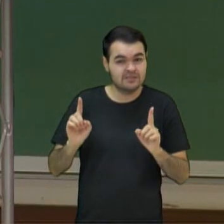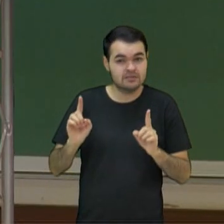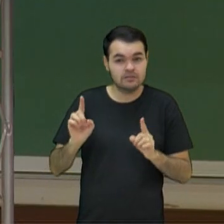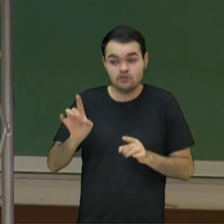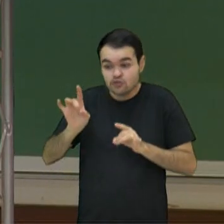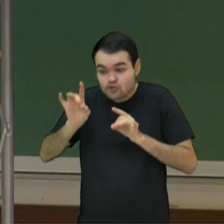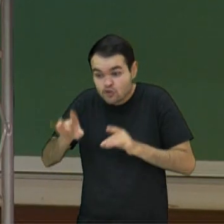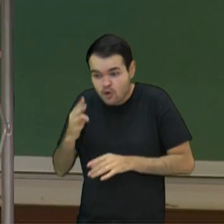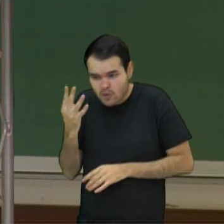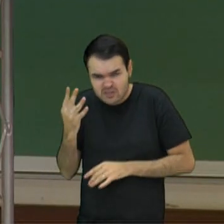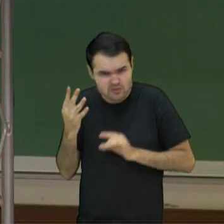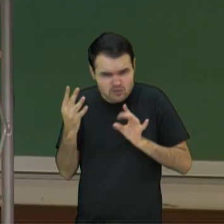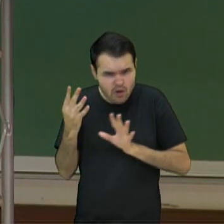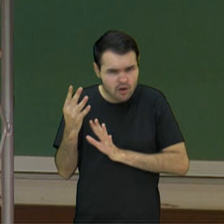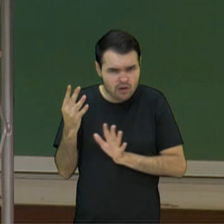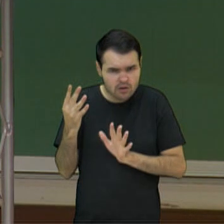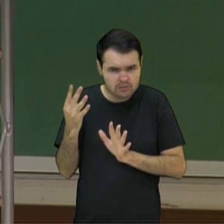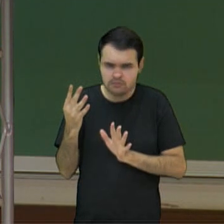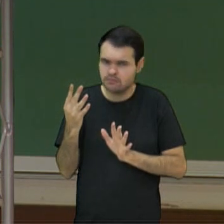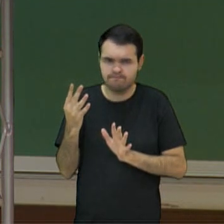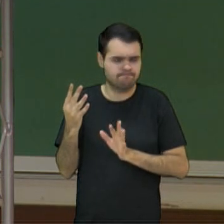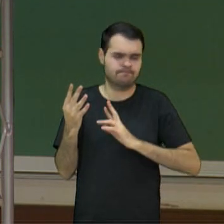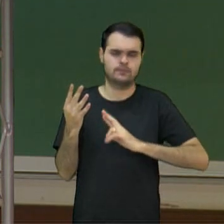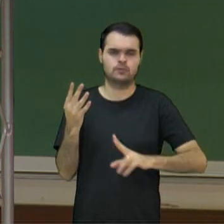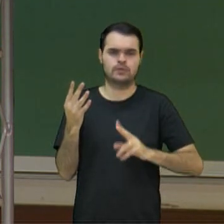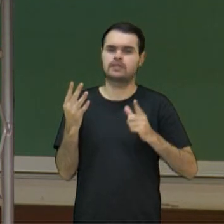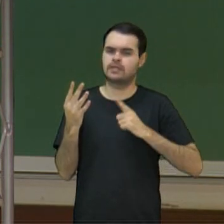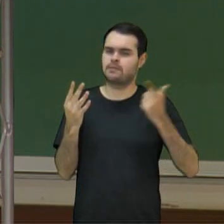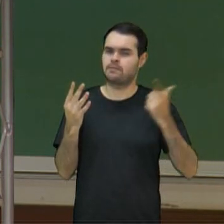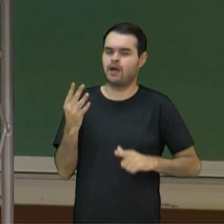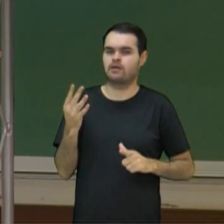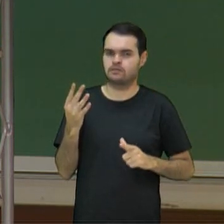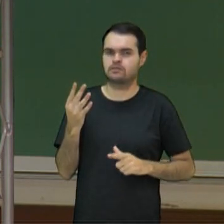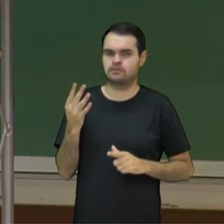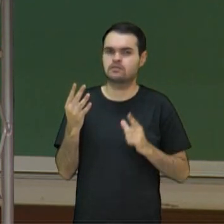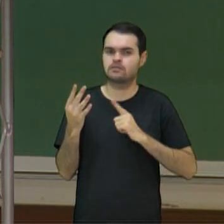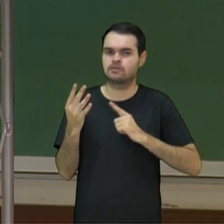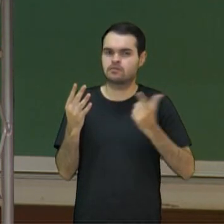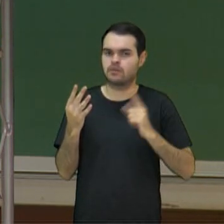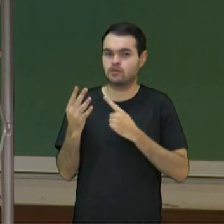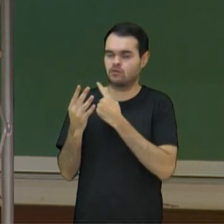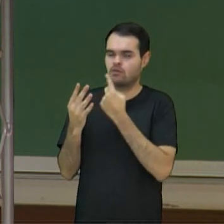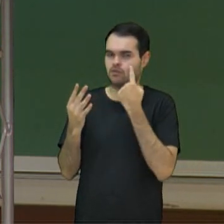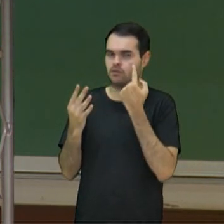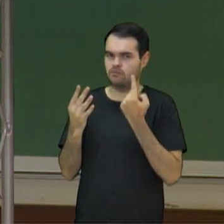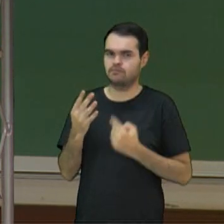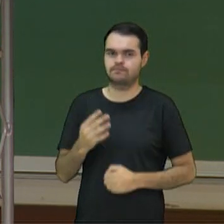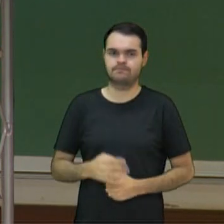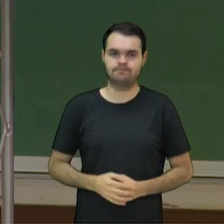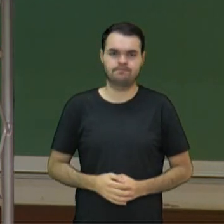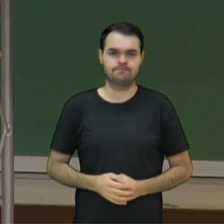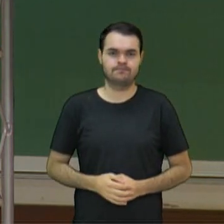dizendo somente ela. Não é somente ela, porque tem mais aqui, né? Ó, essa aqui é uma delas.